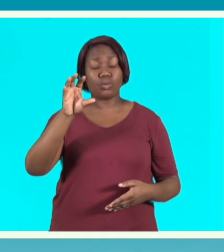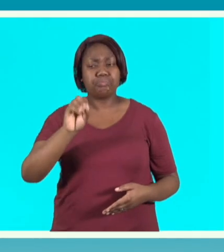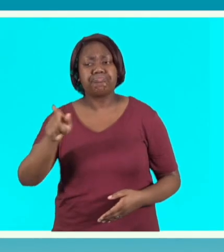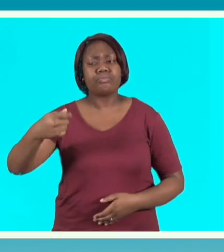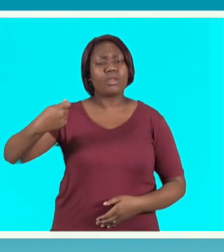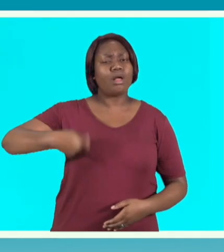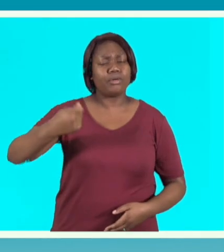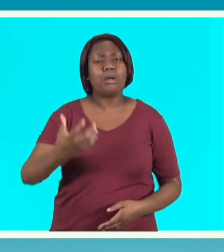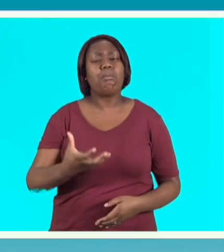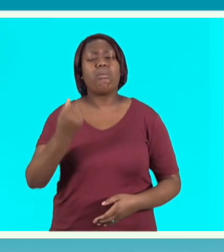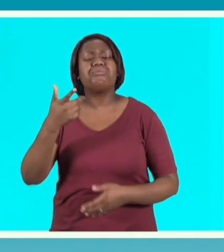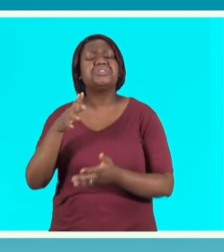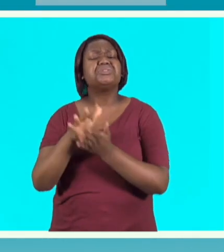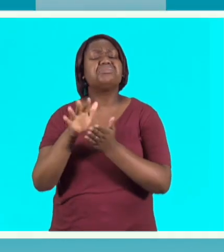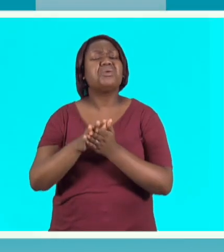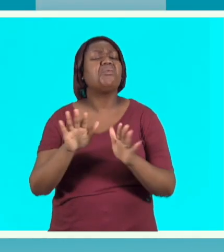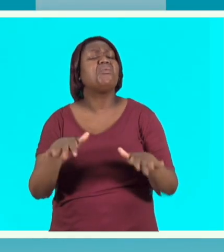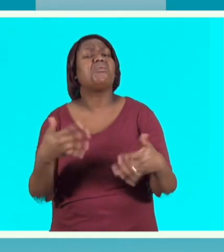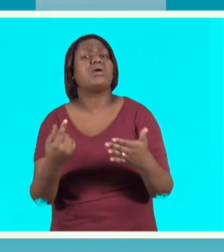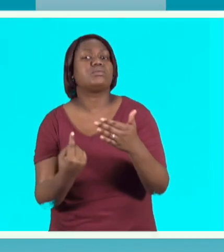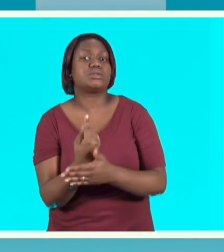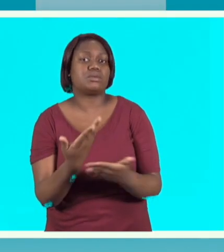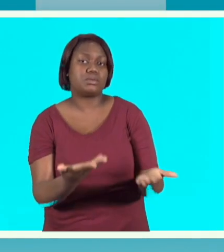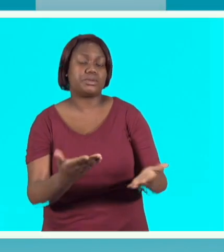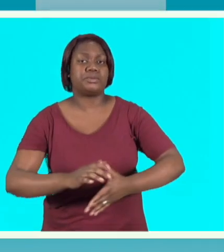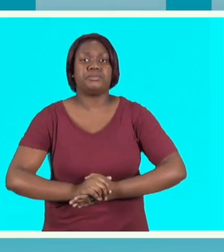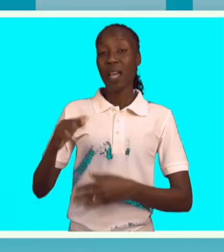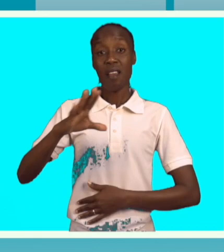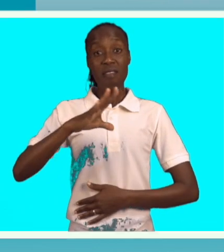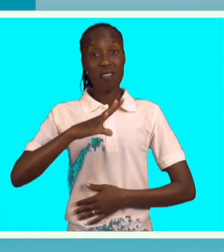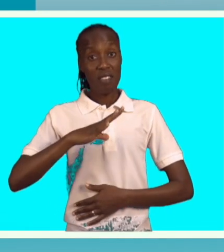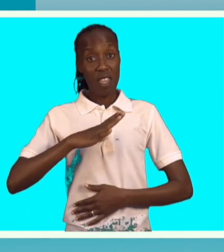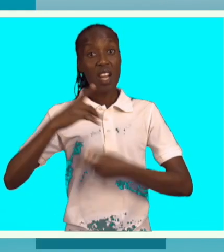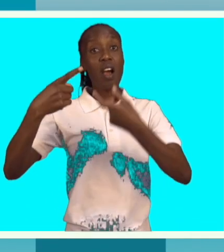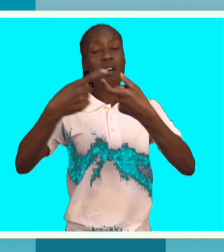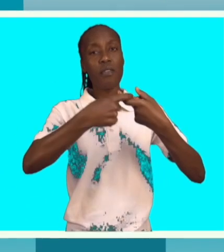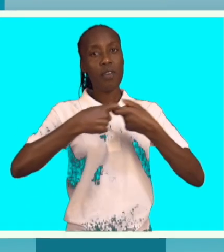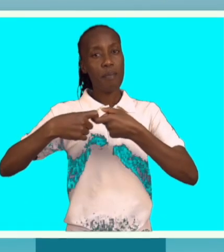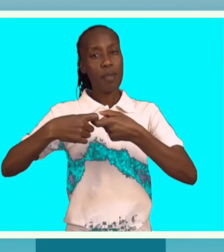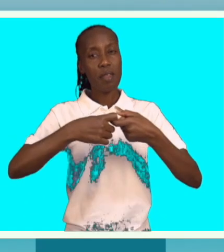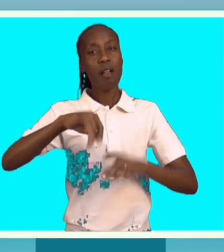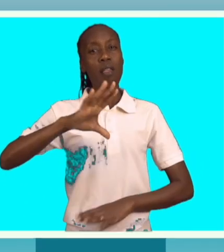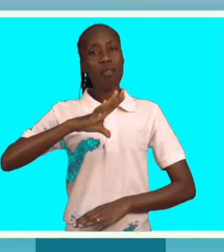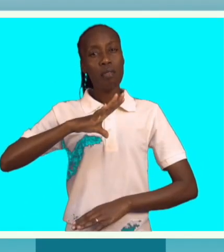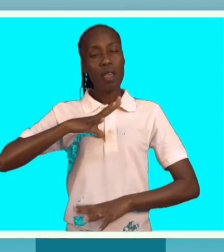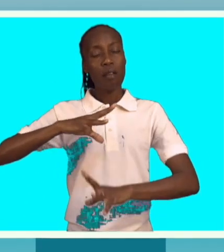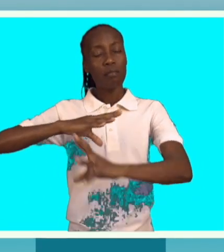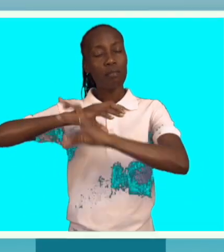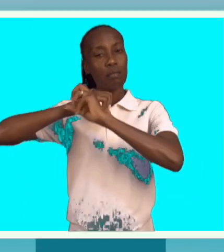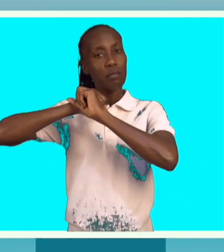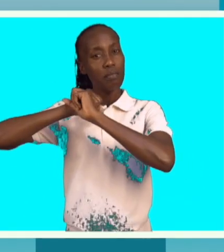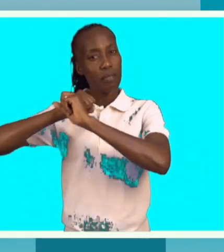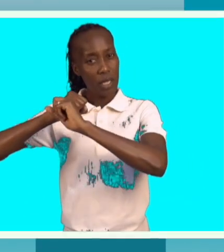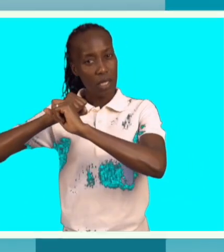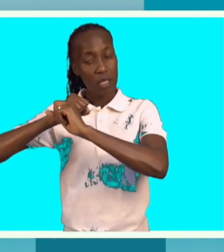marido não cumpra com as suas obrigações. Quando se construiu uma família, existe uma